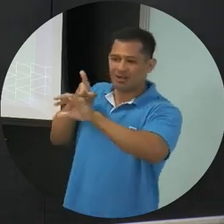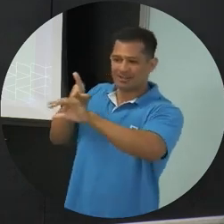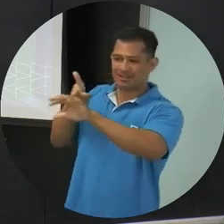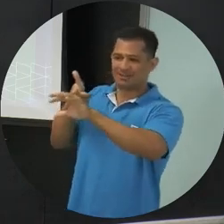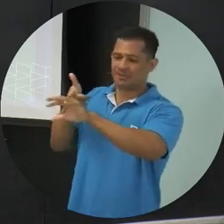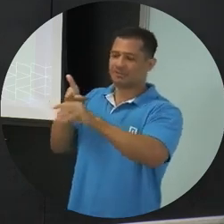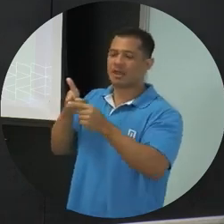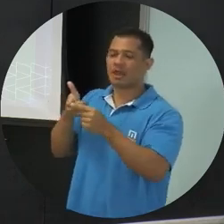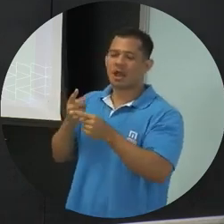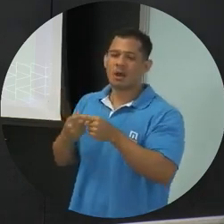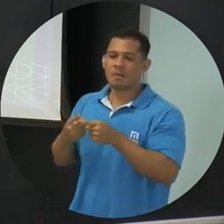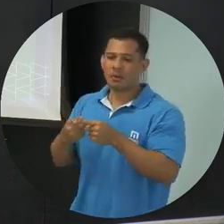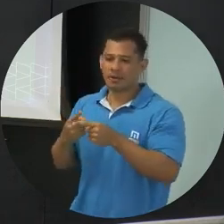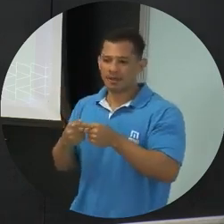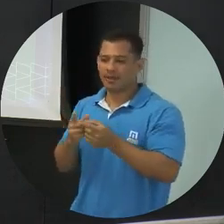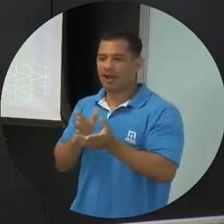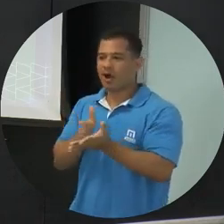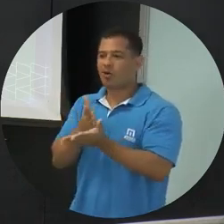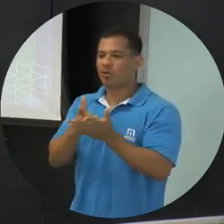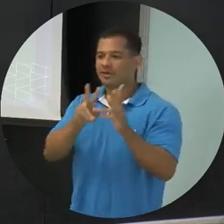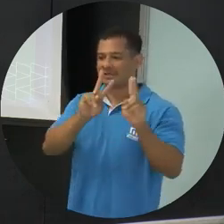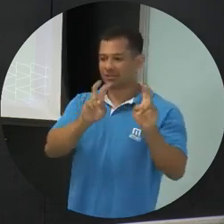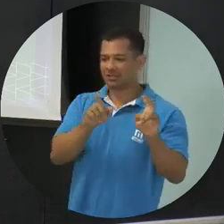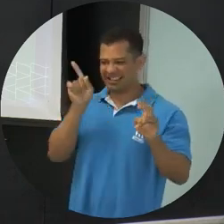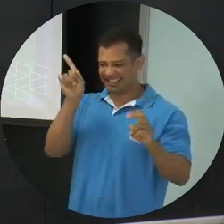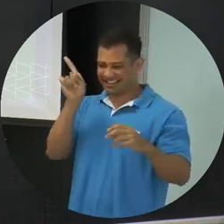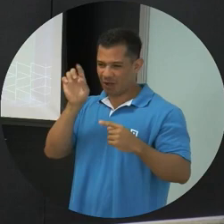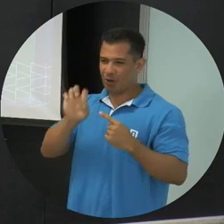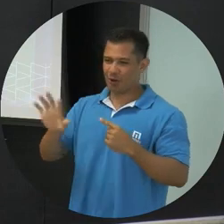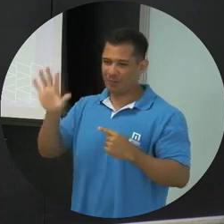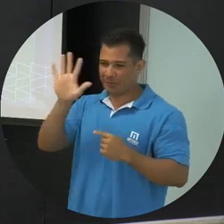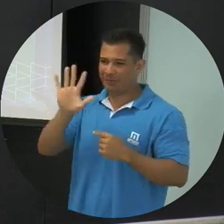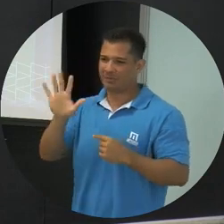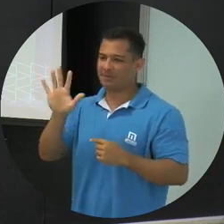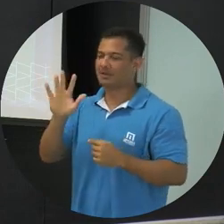algumas questões que lá na Europa,